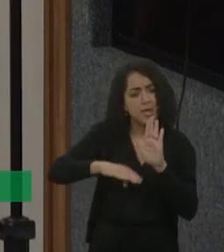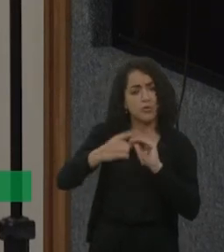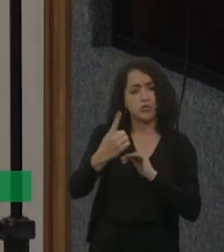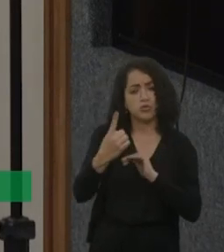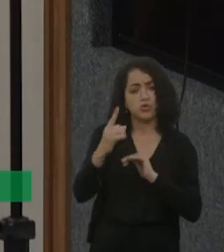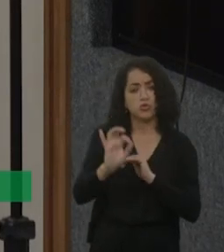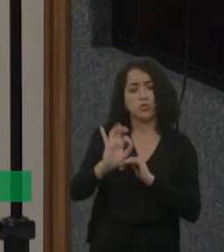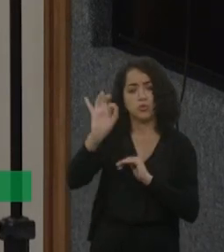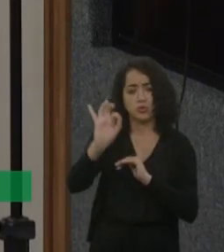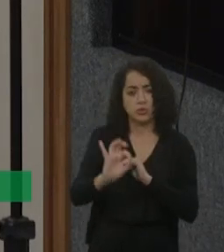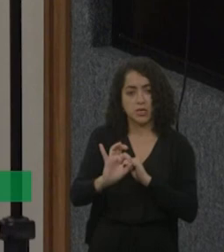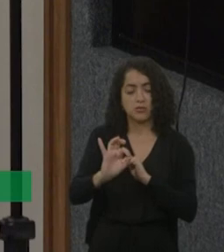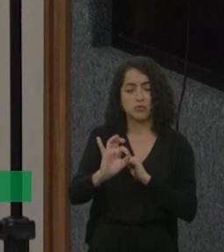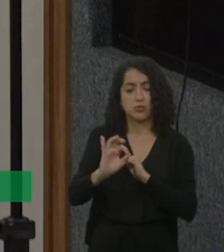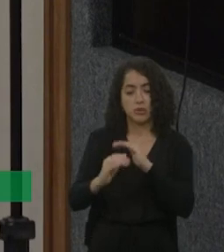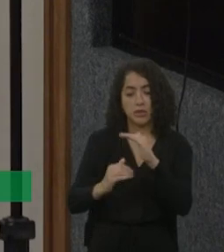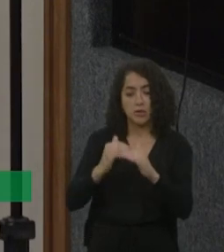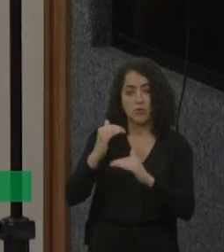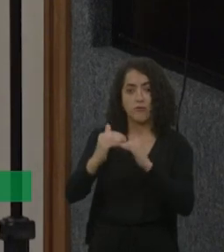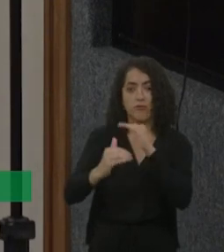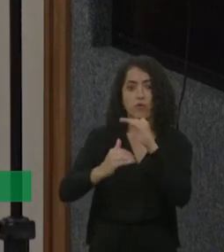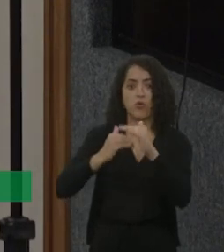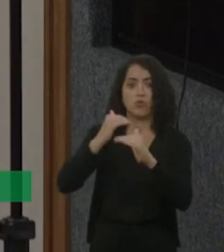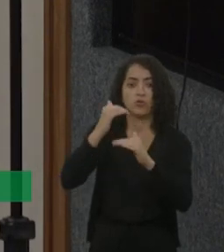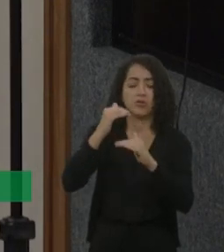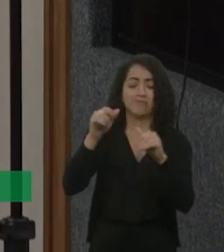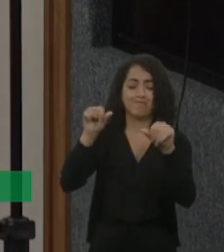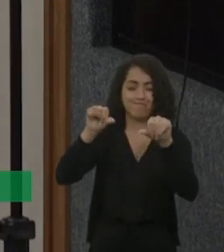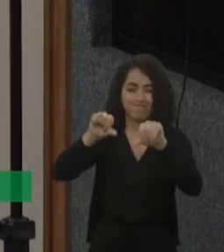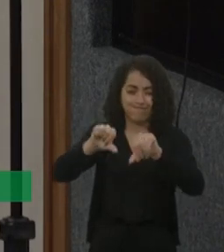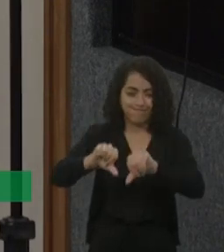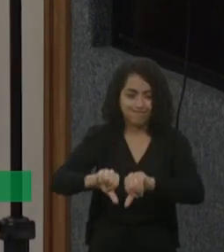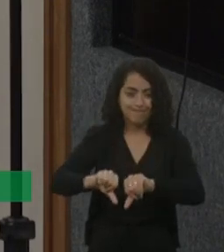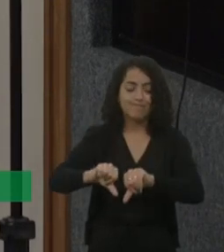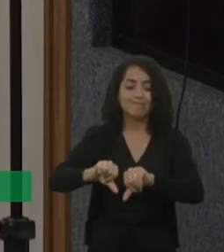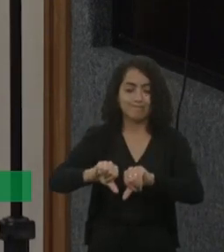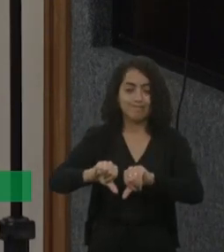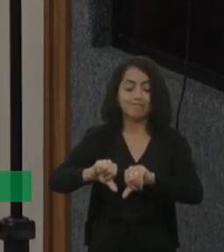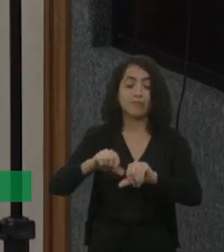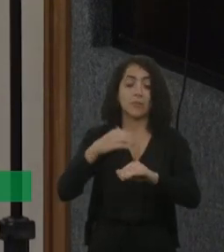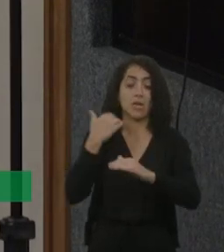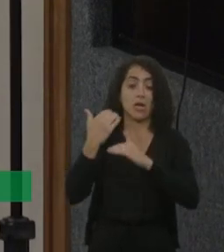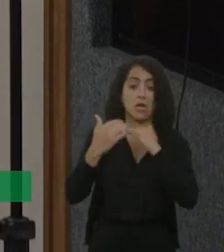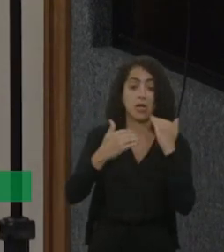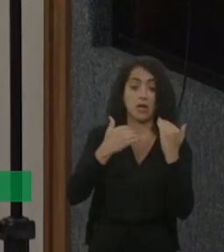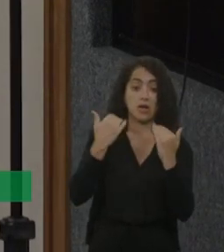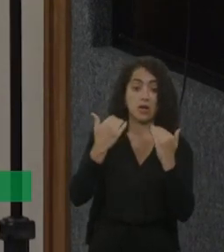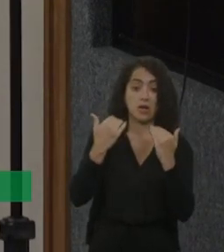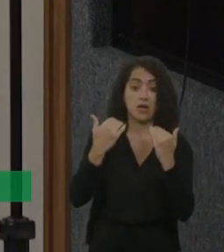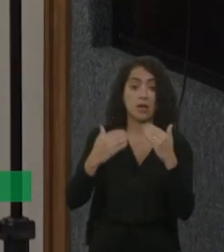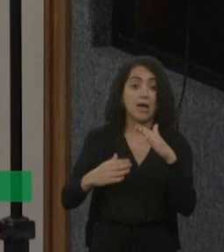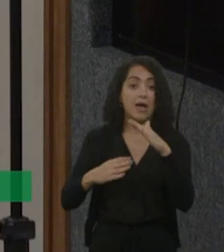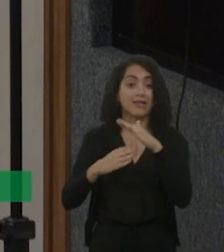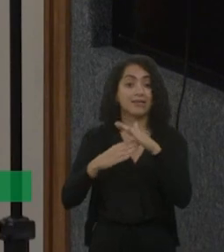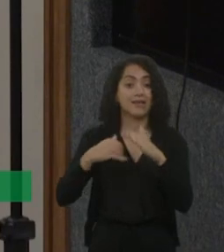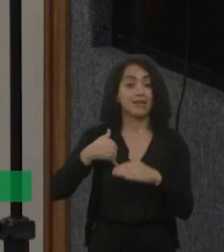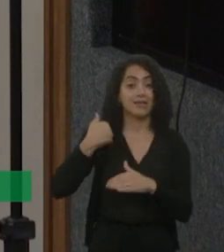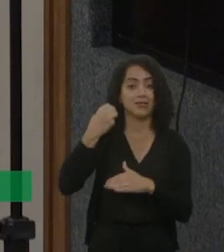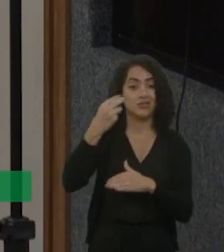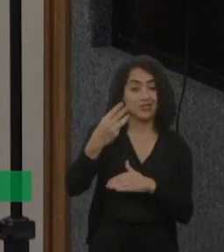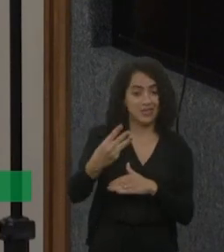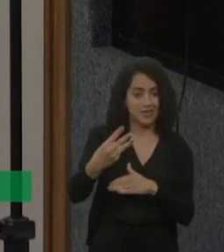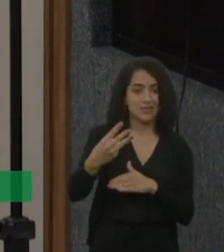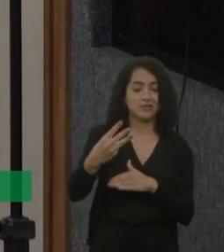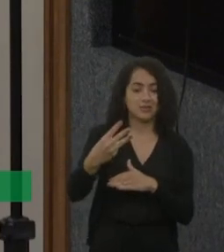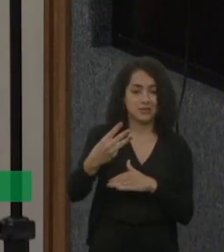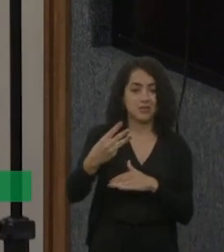É tanto que eles evoluem de uma forma muito ruim. Geralmente, a mortalidade é até os 3 anos de idade. Eu